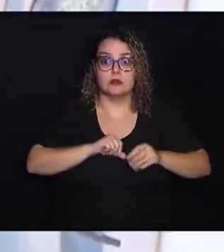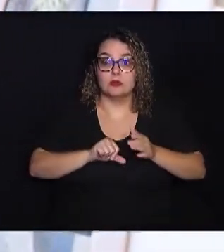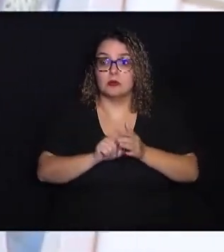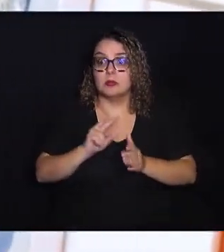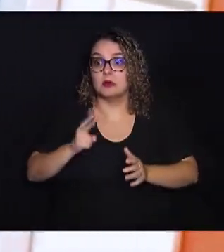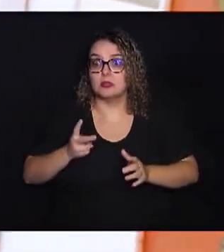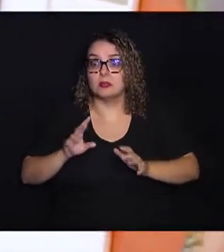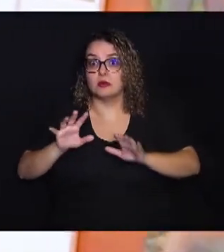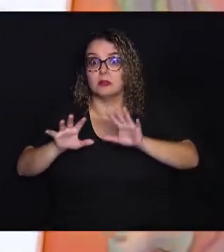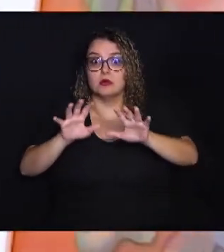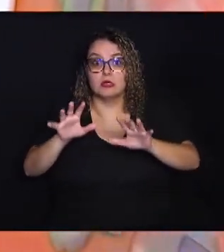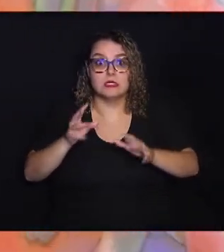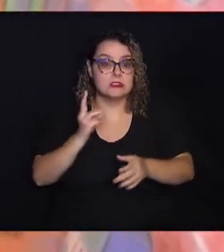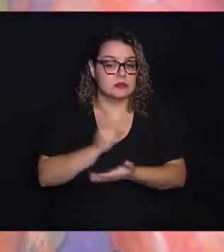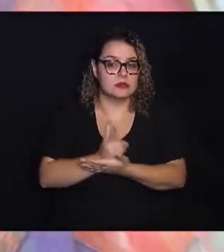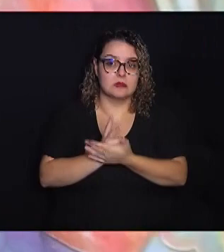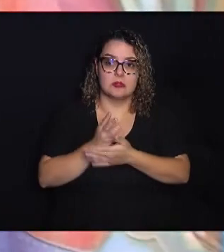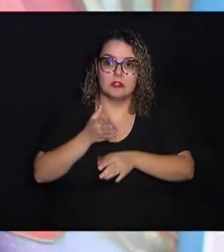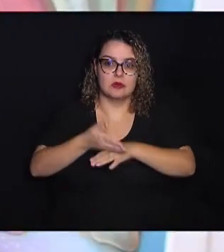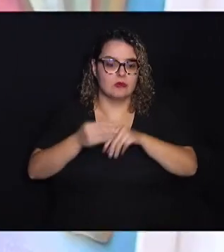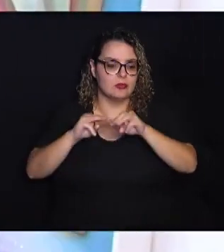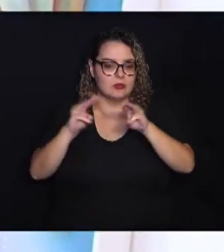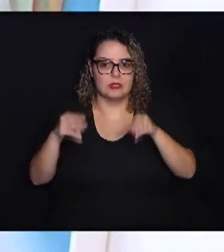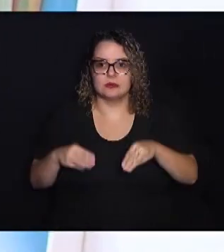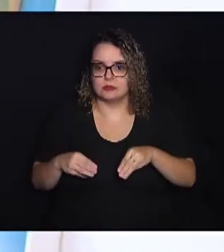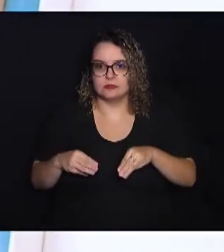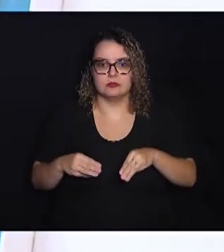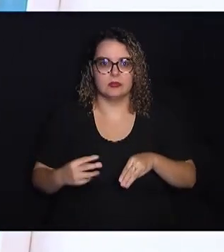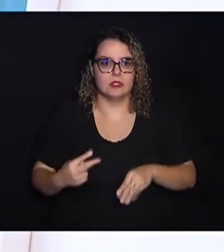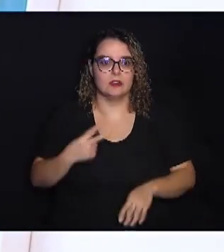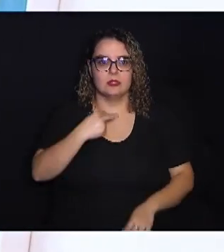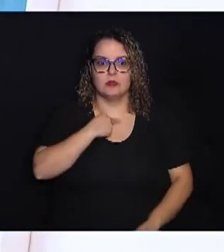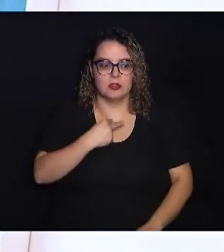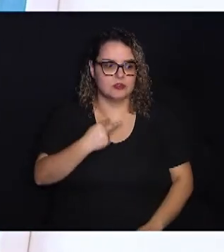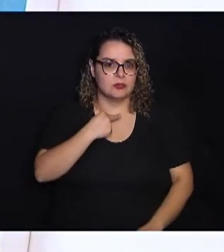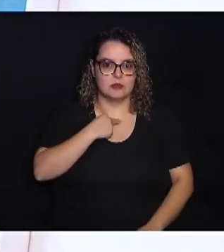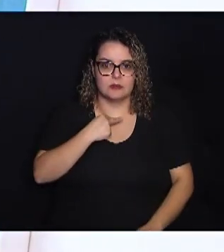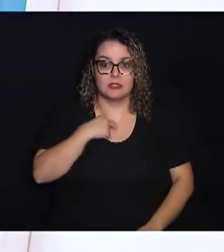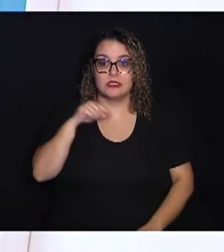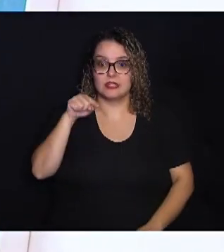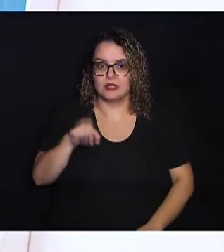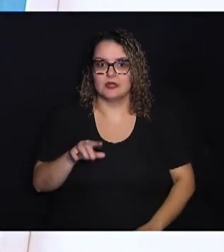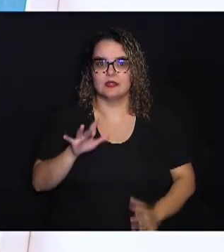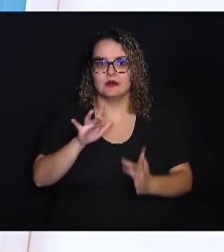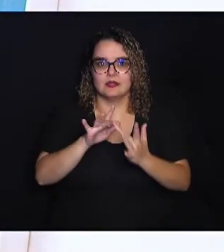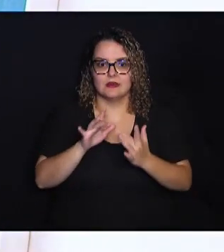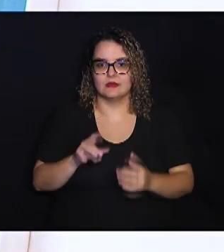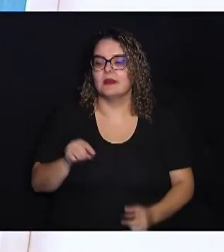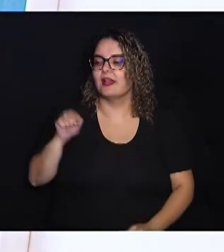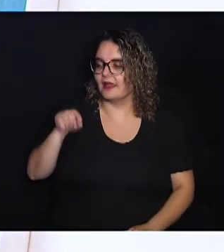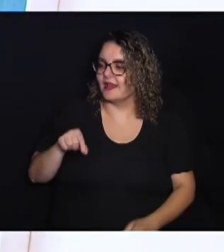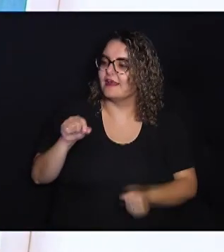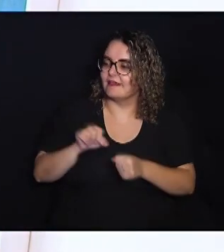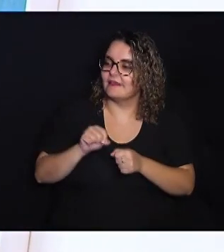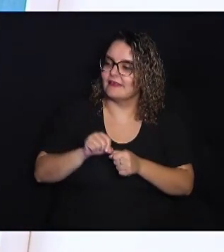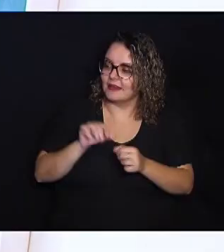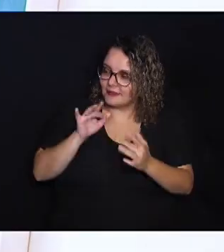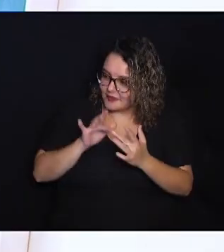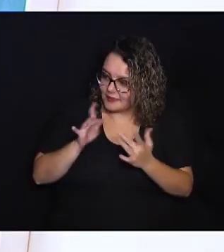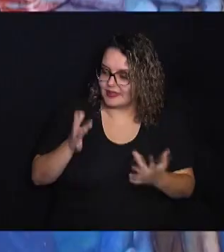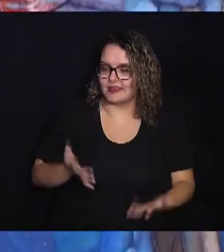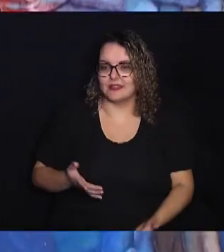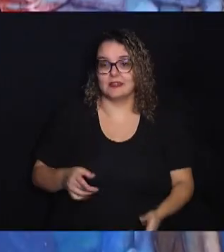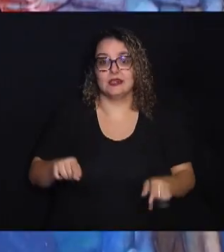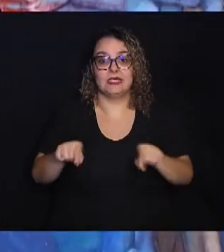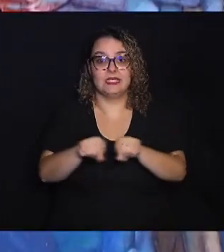Todas as vezes que eu vou num lugar, numa exposição, está lá, não toque, essa eu posso tocar. E eu disse, não, essa foi feita para ser tocada.